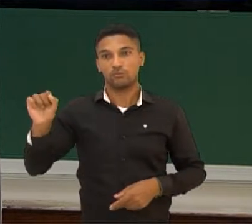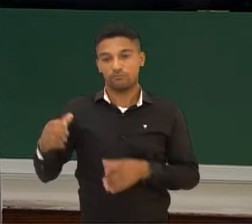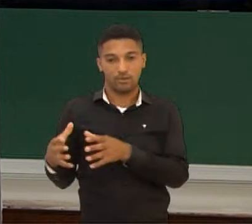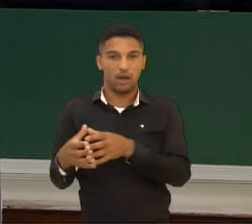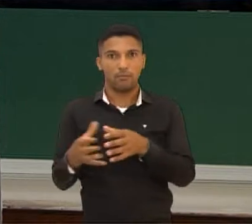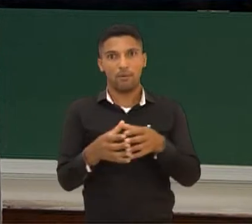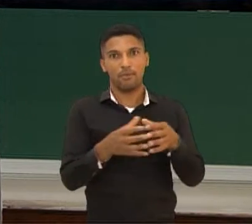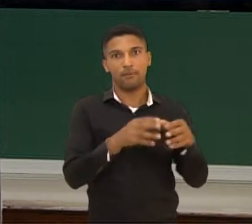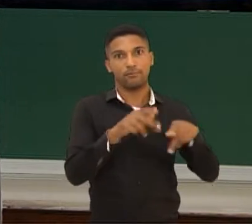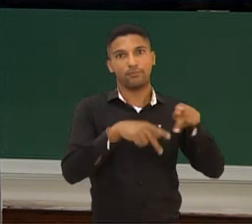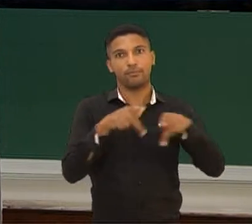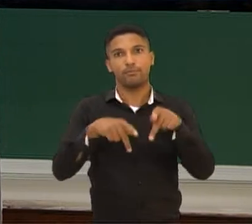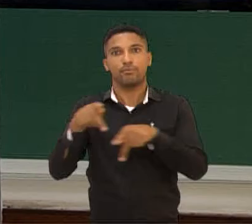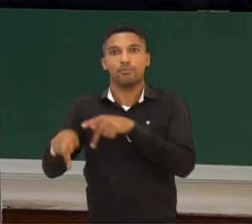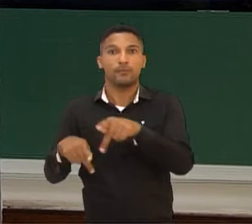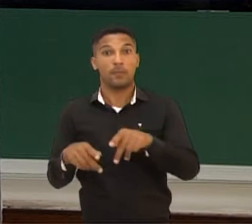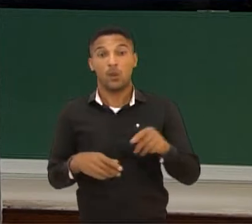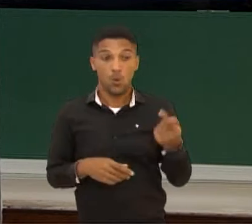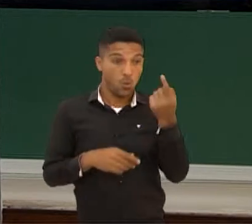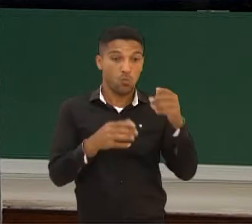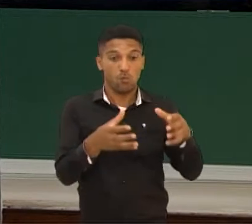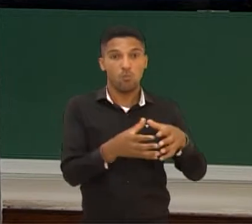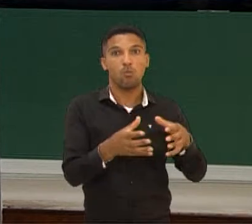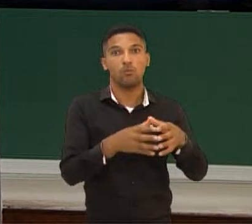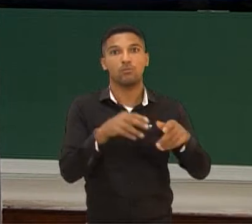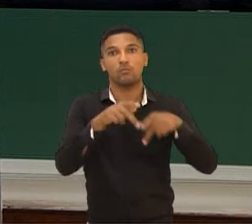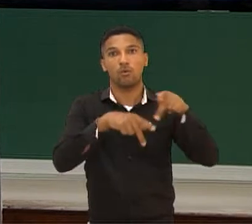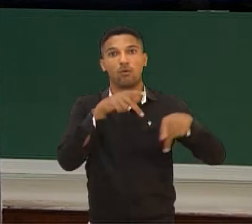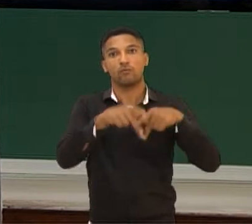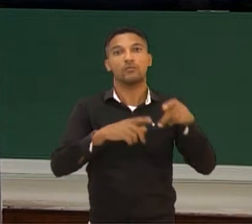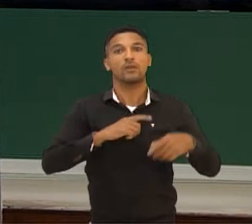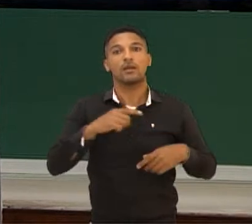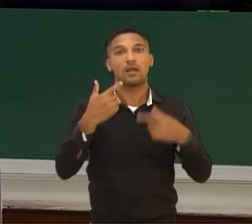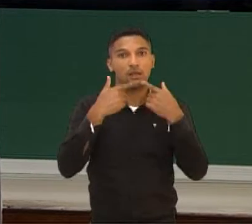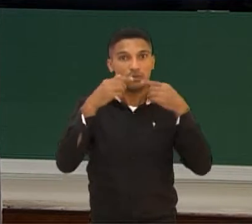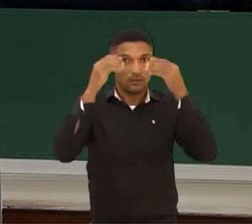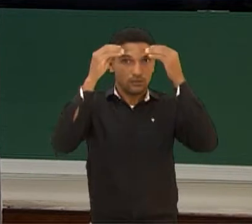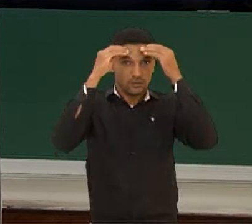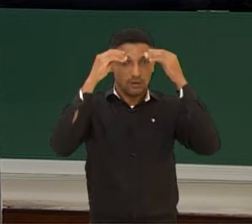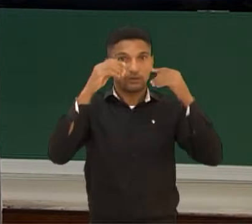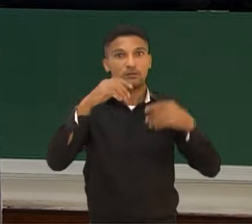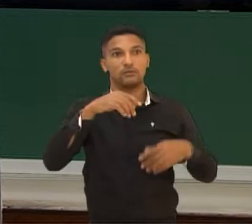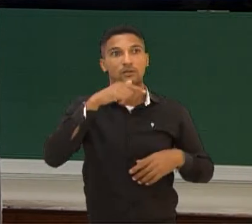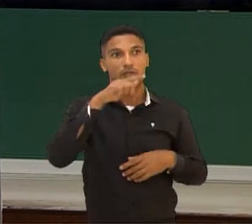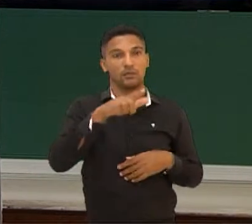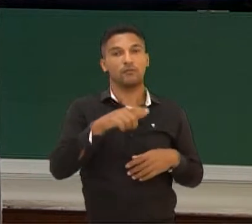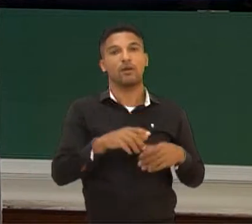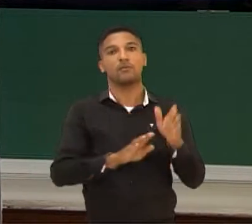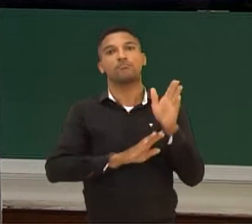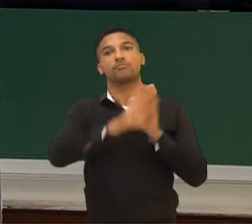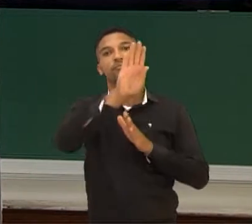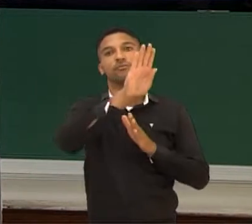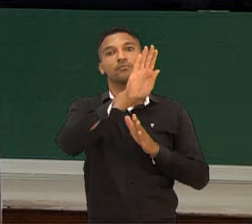né, que existiam dentro das linguagens, né, faladas dos bantus, vai se destacar. E sob a liderança